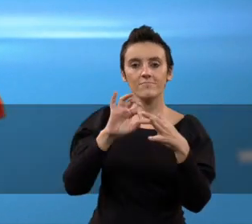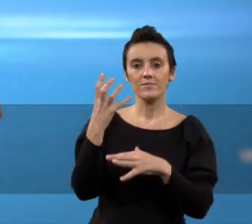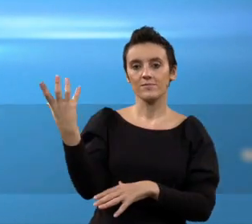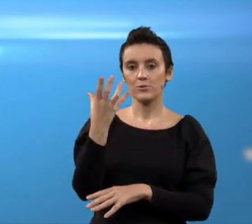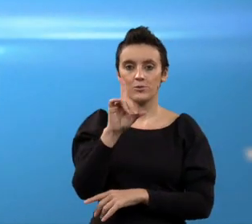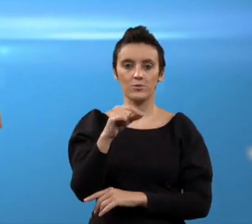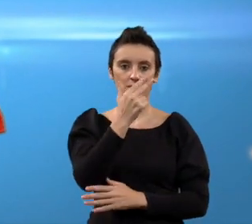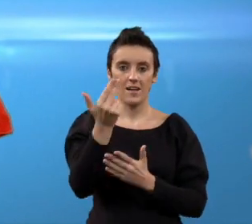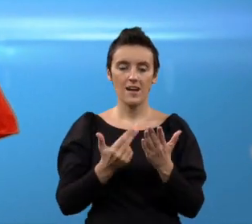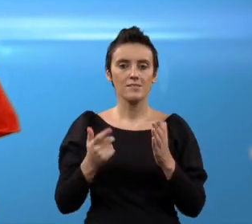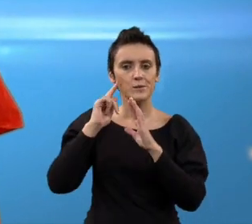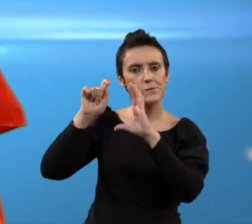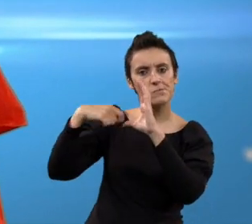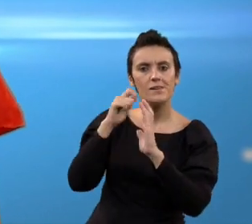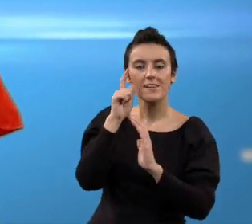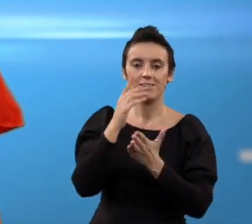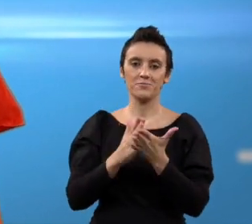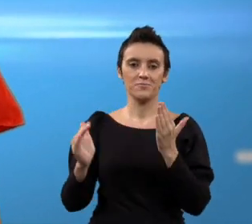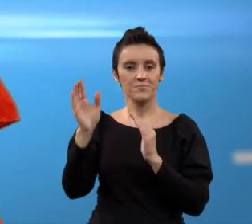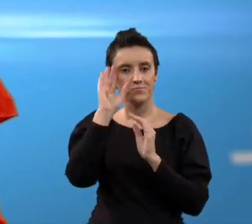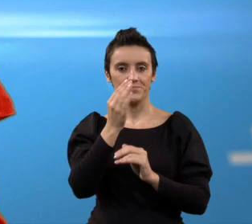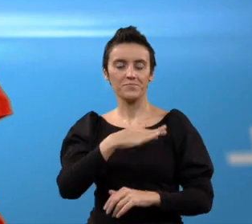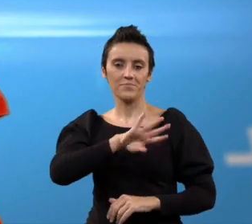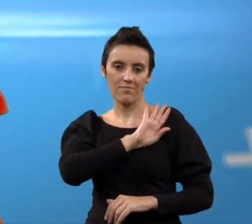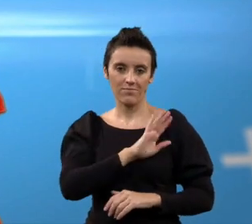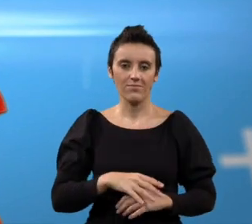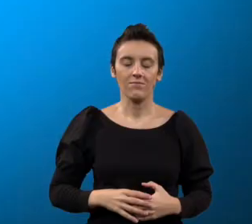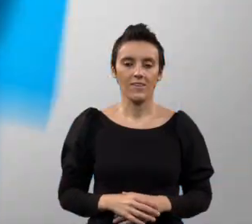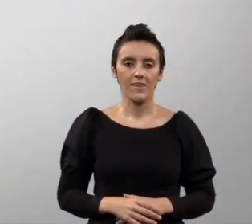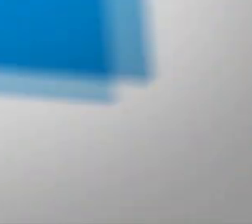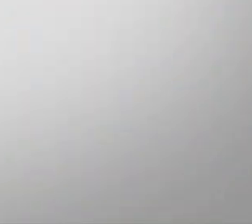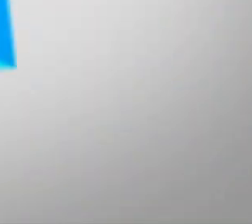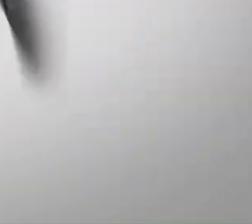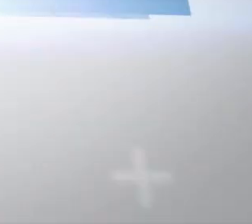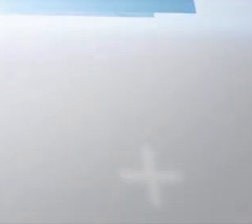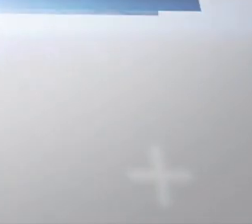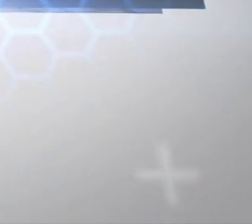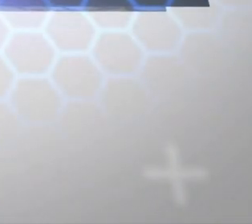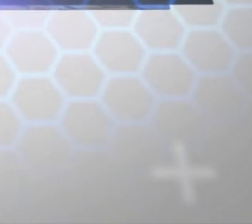e às artes, produzido pela Escola Superior de Educação de Coimbra.